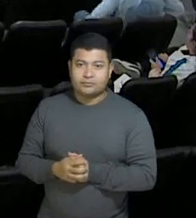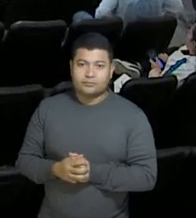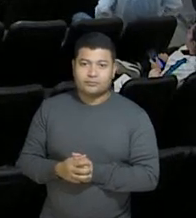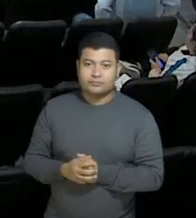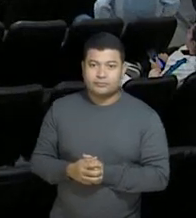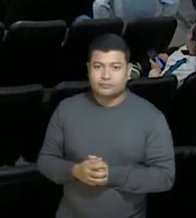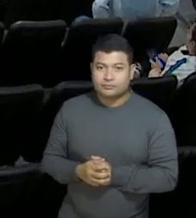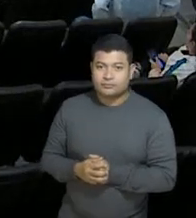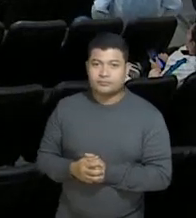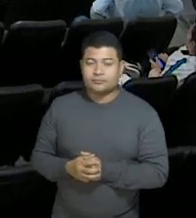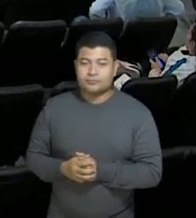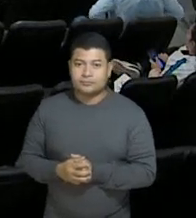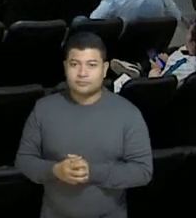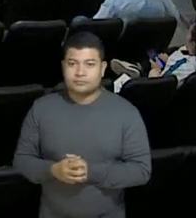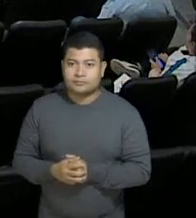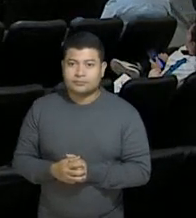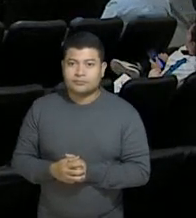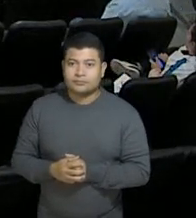Mas está com o livro?